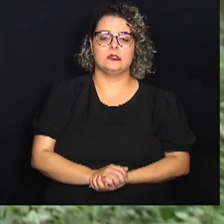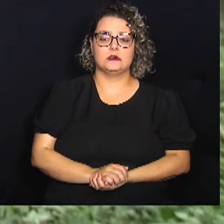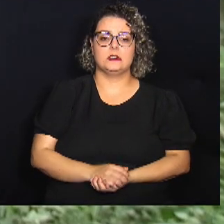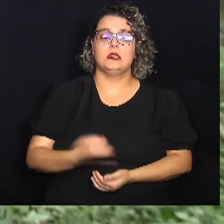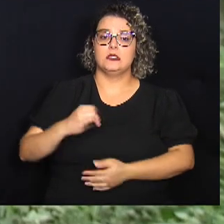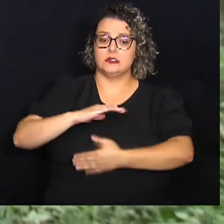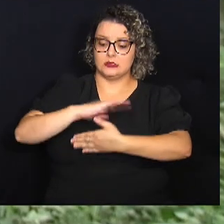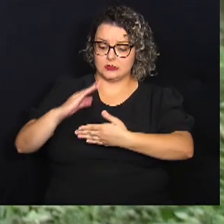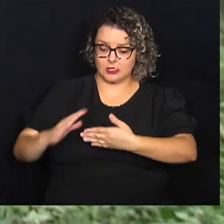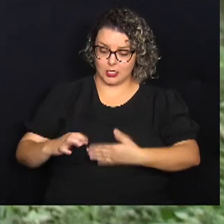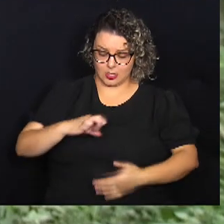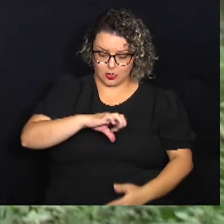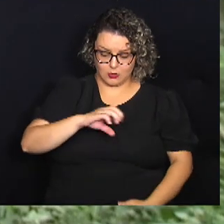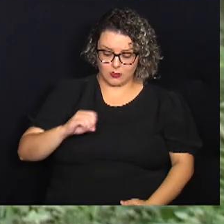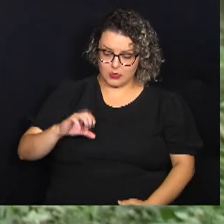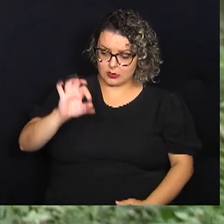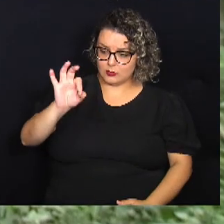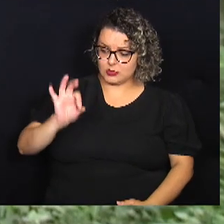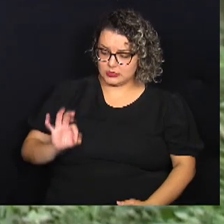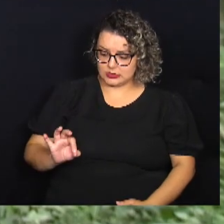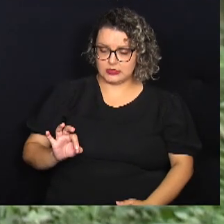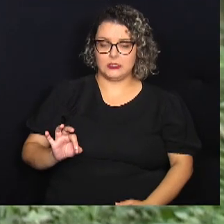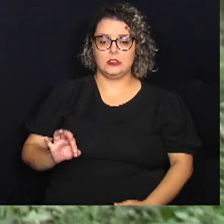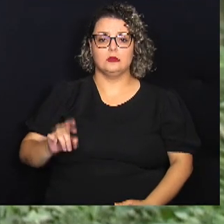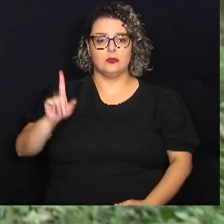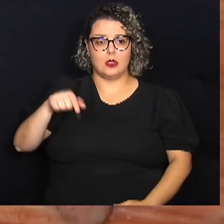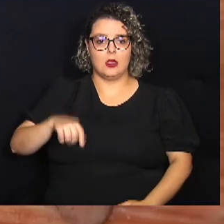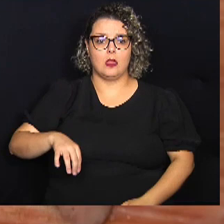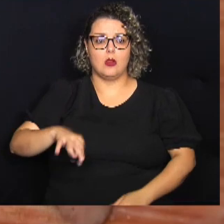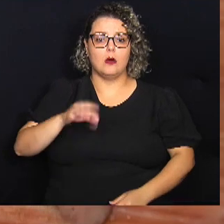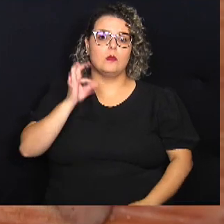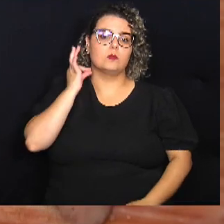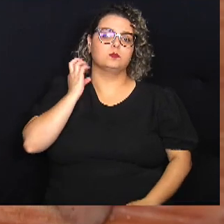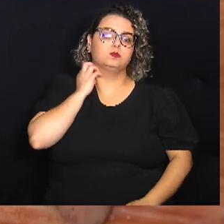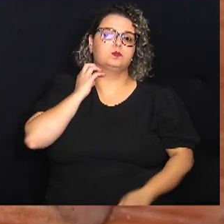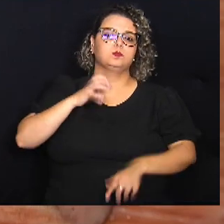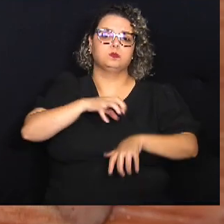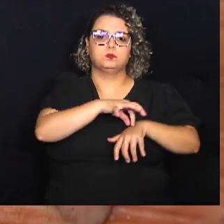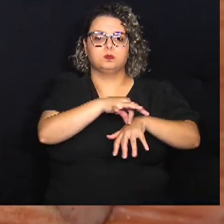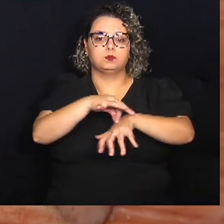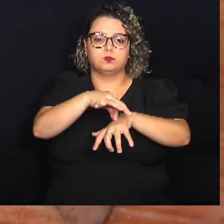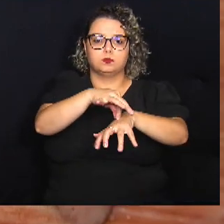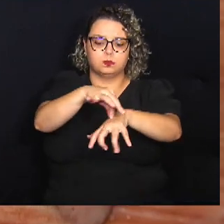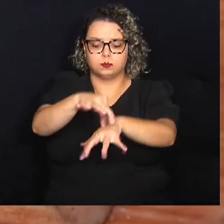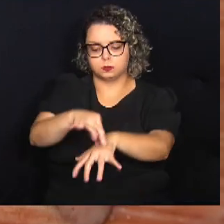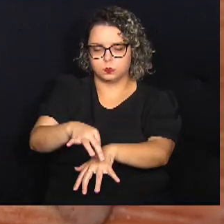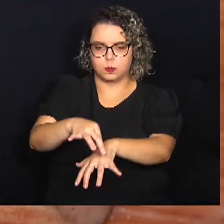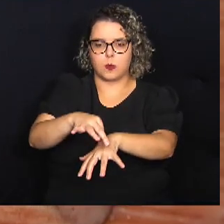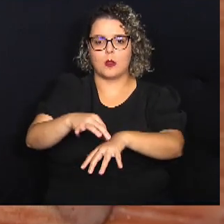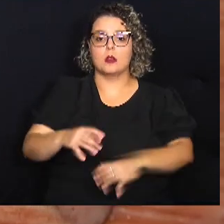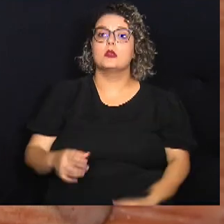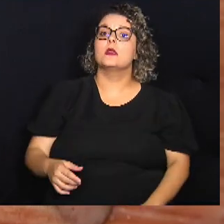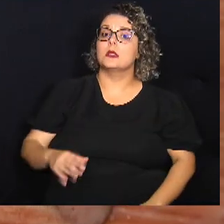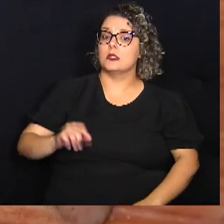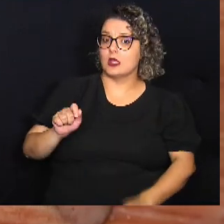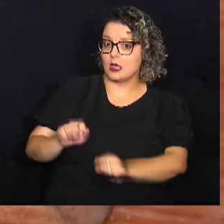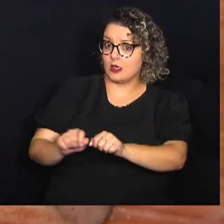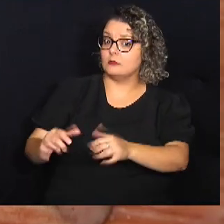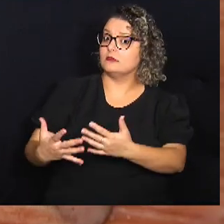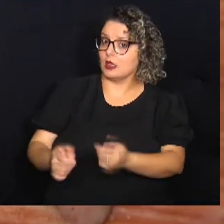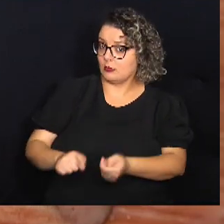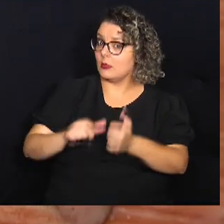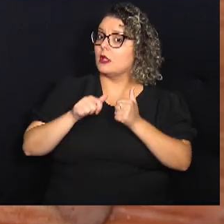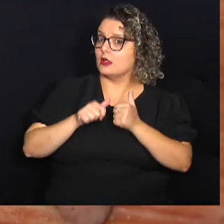Atlântica 90% das espécies são polinizadas por abelhas, na agricultura a produtividade é beneficiada e muito